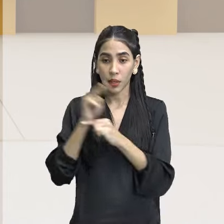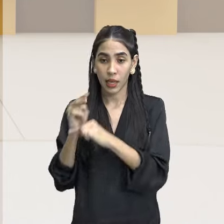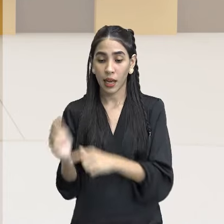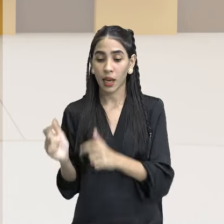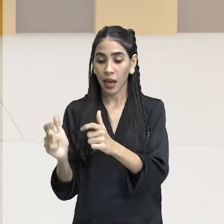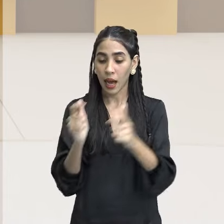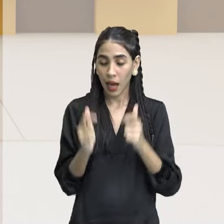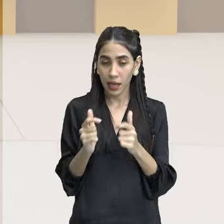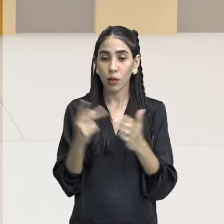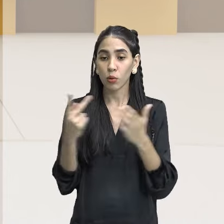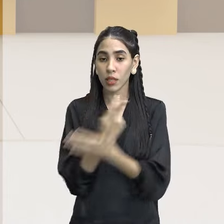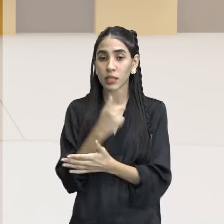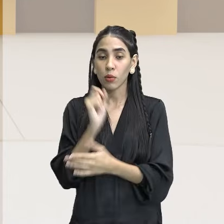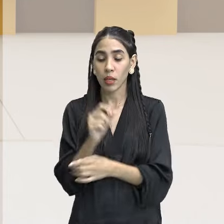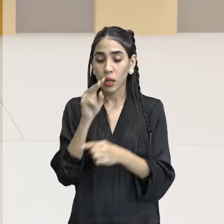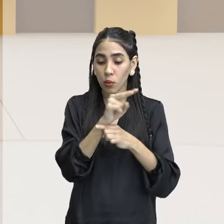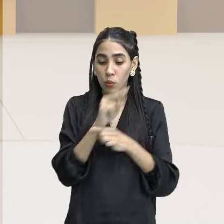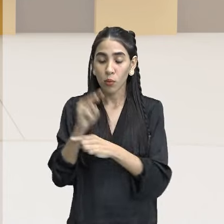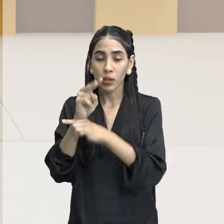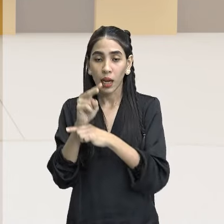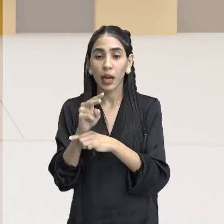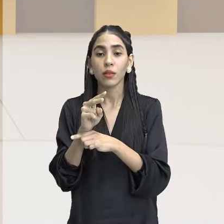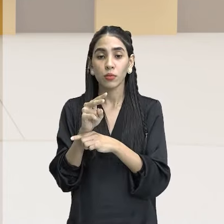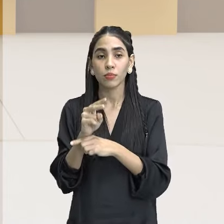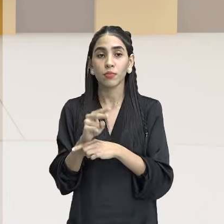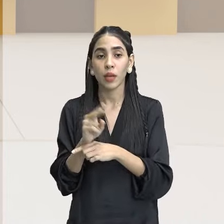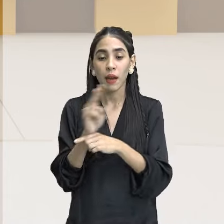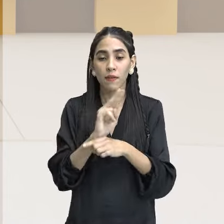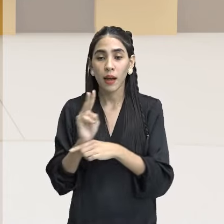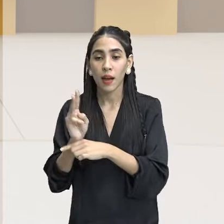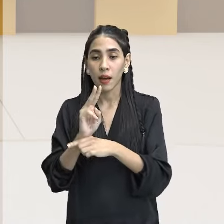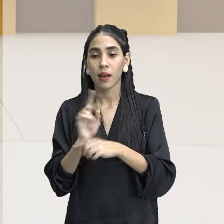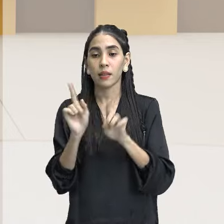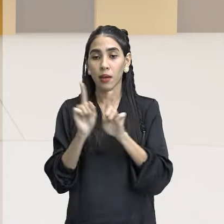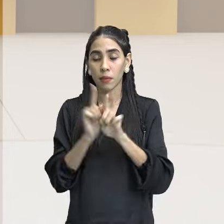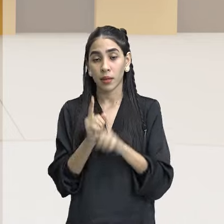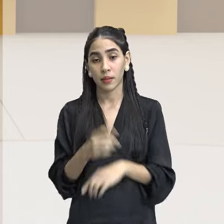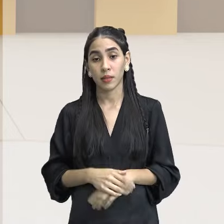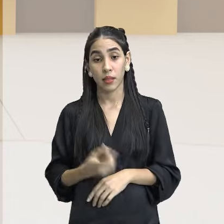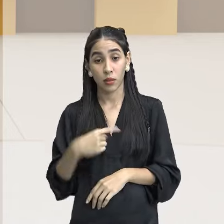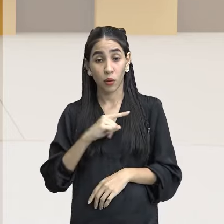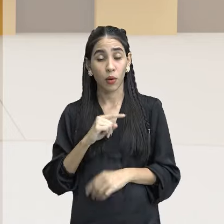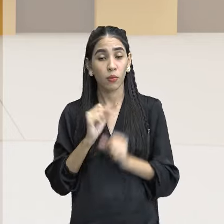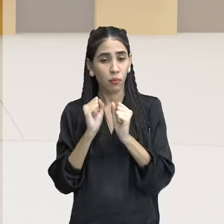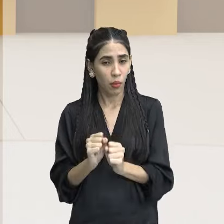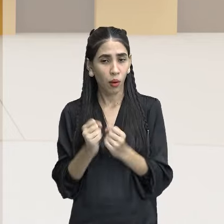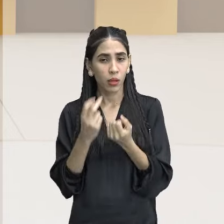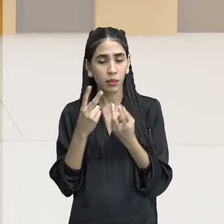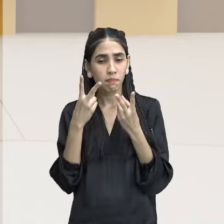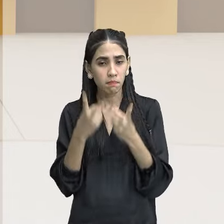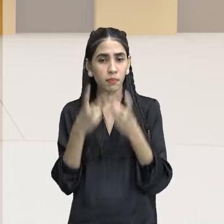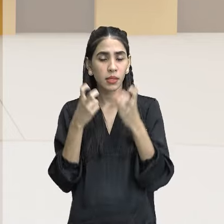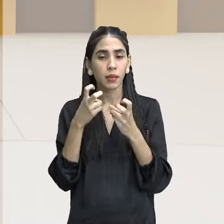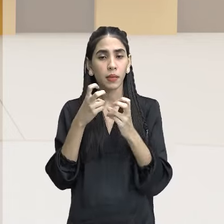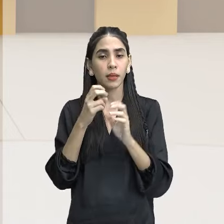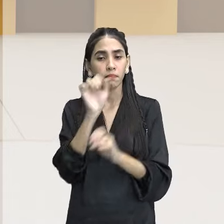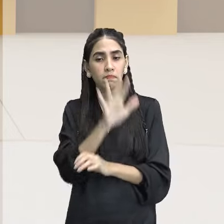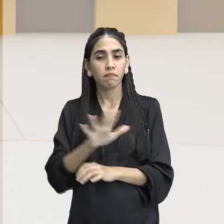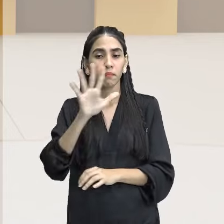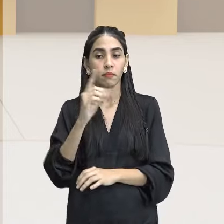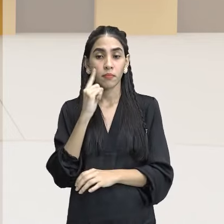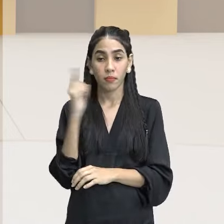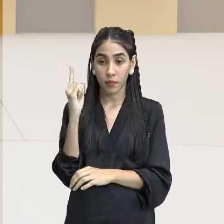a preservação, a conservação, tá certo? Então, a gente pode observar bem, através desse mapa, né, a importância que